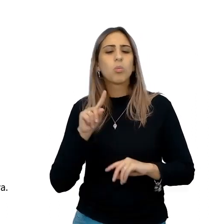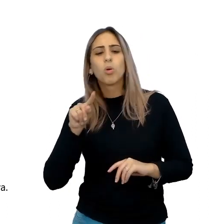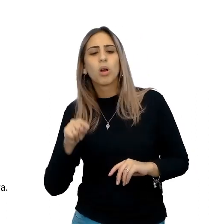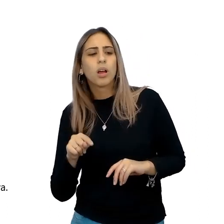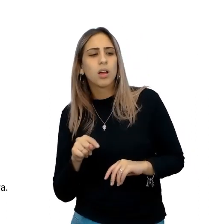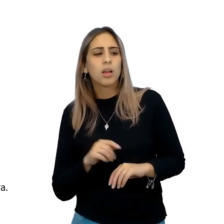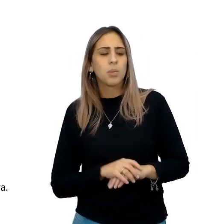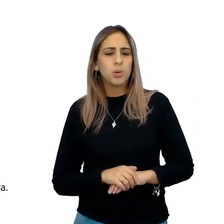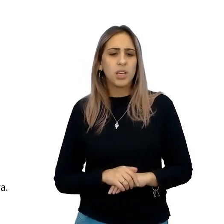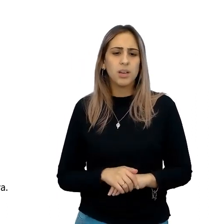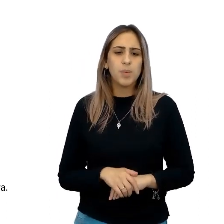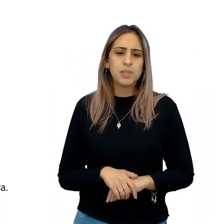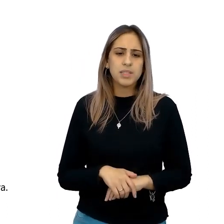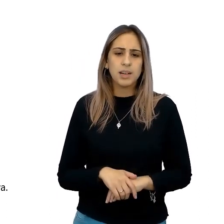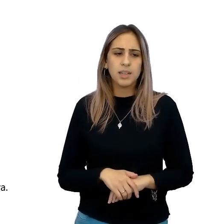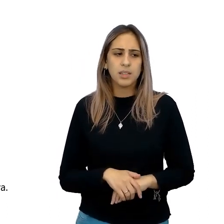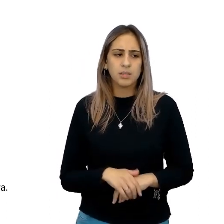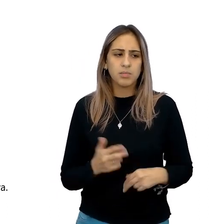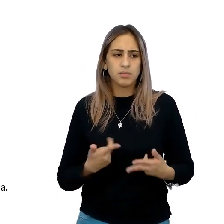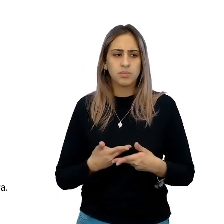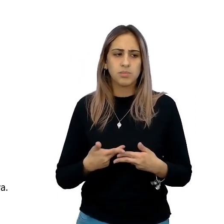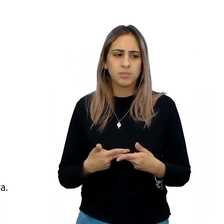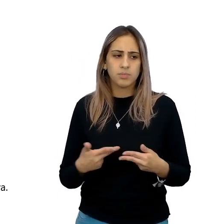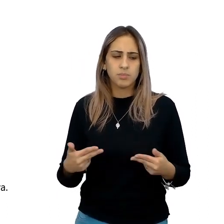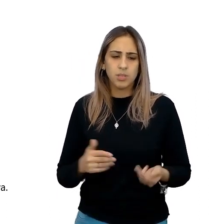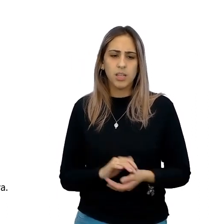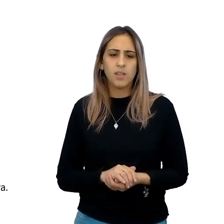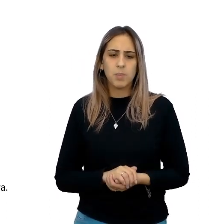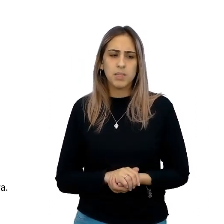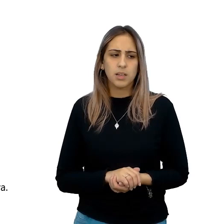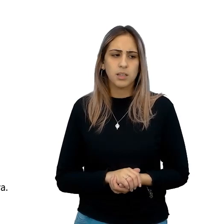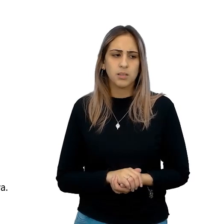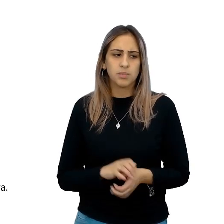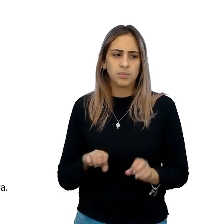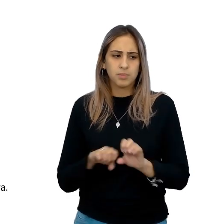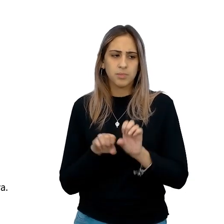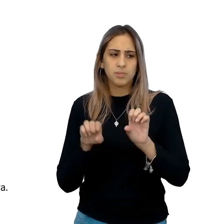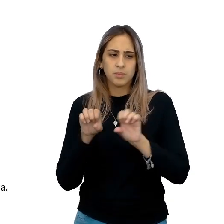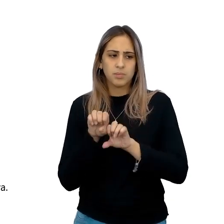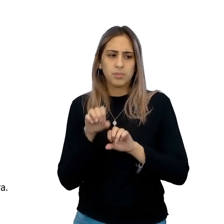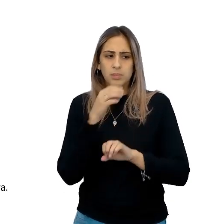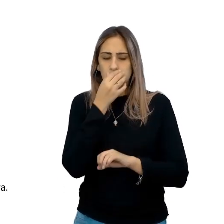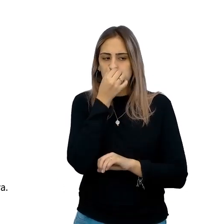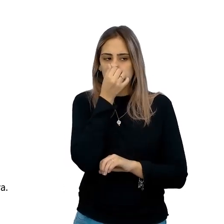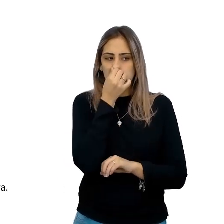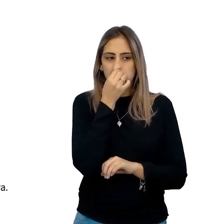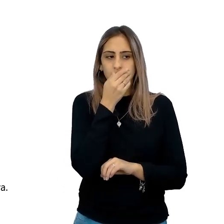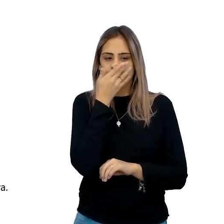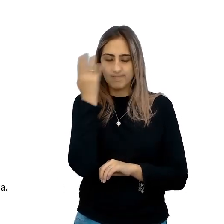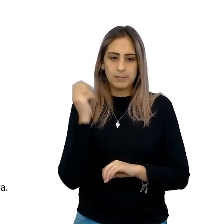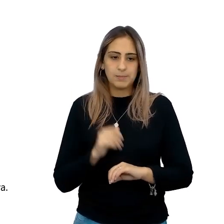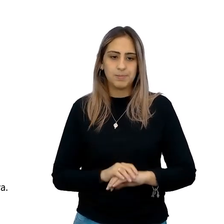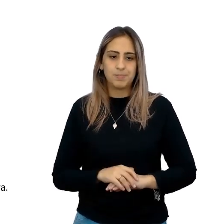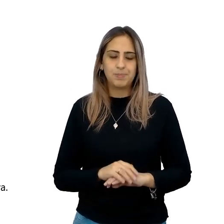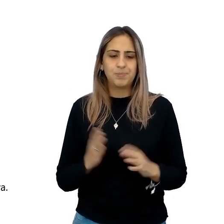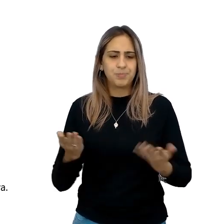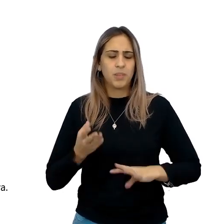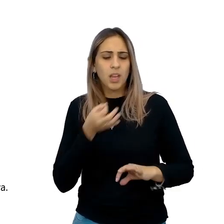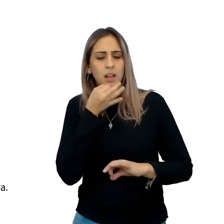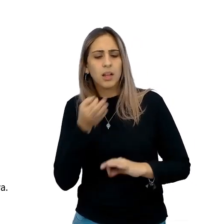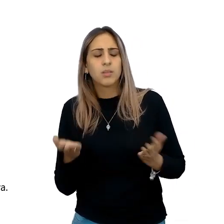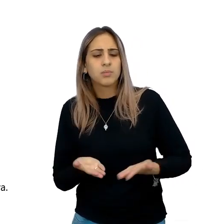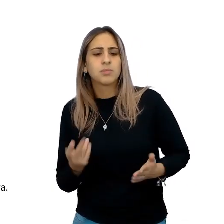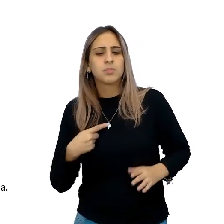funciona as nossas formações, como que se dá a estrutura. No caderno Aprender Sempre, não comentei, então não vou comentar agora, a gente